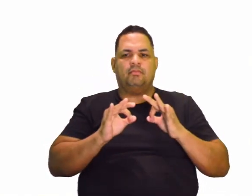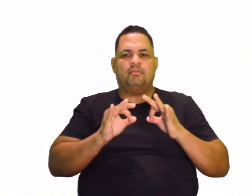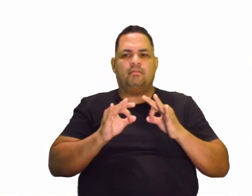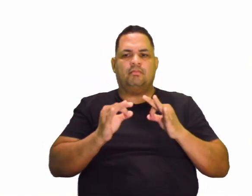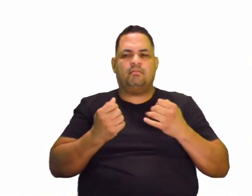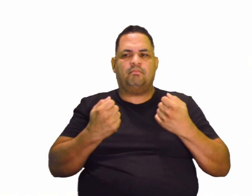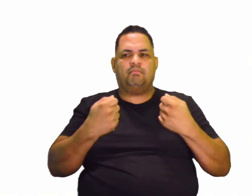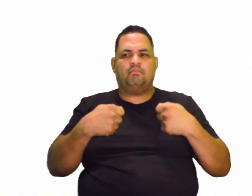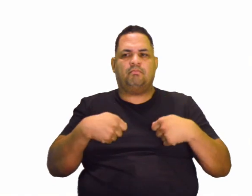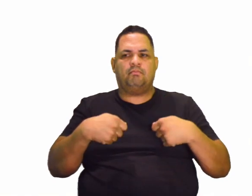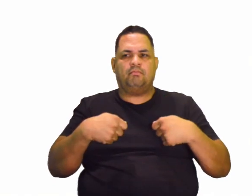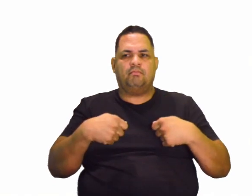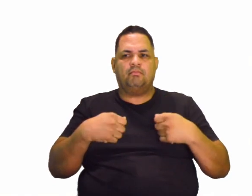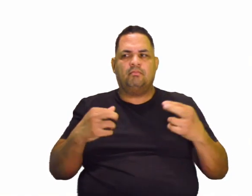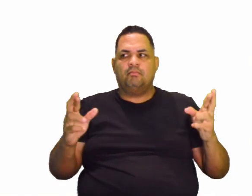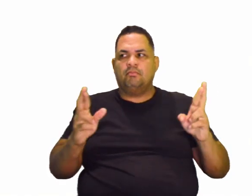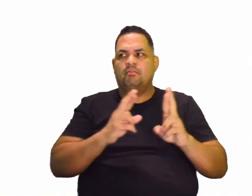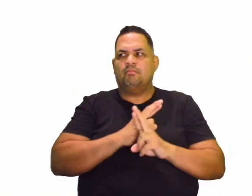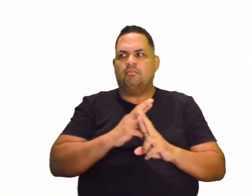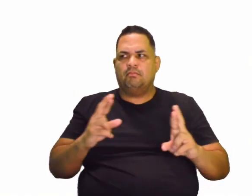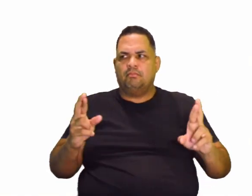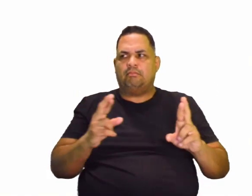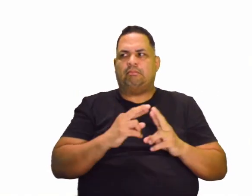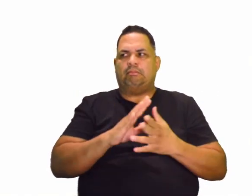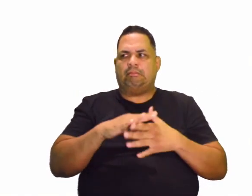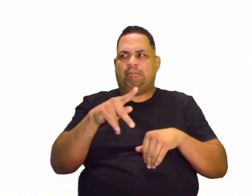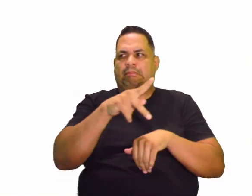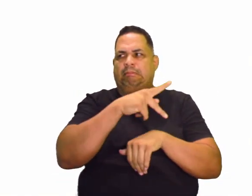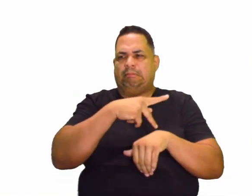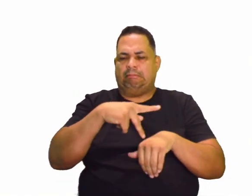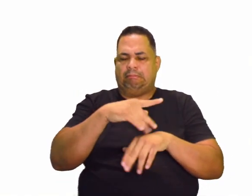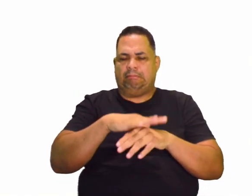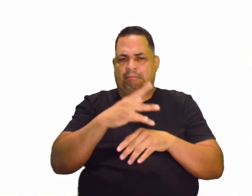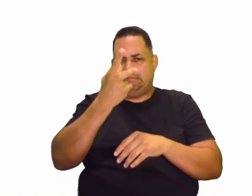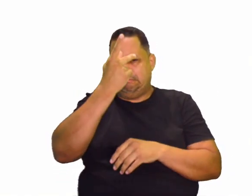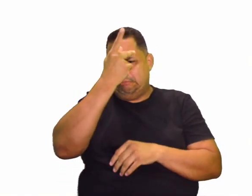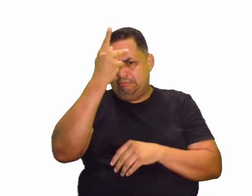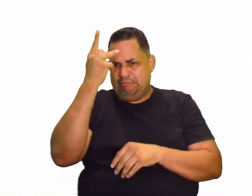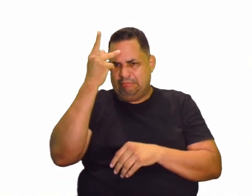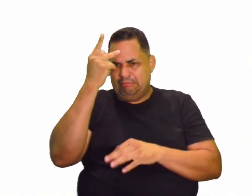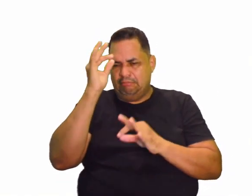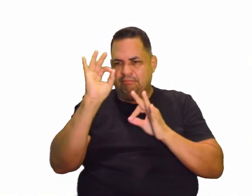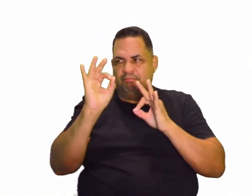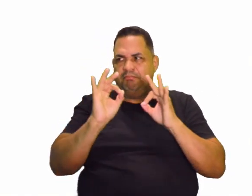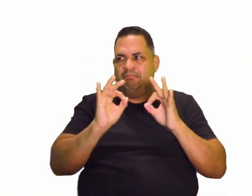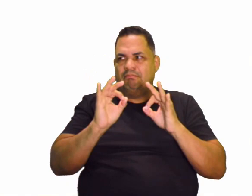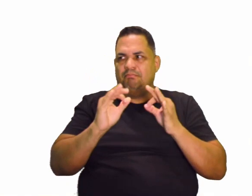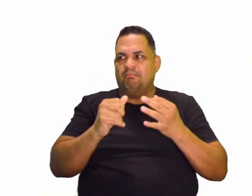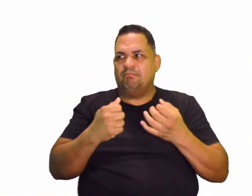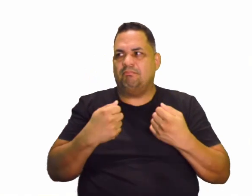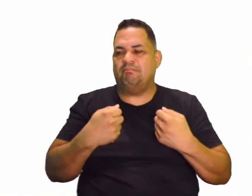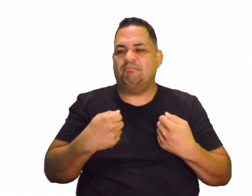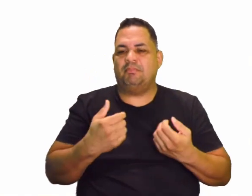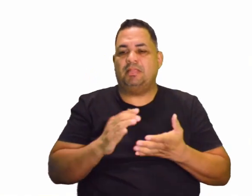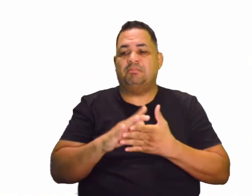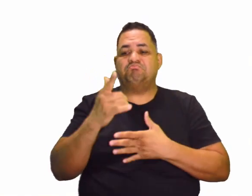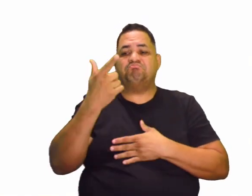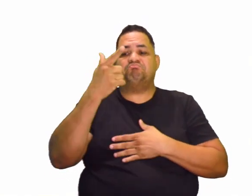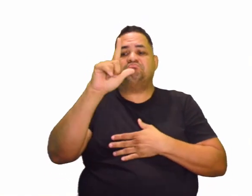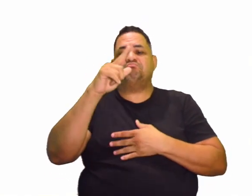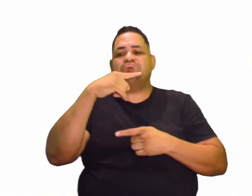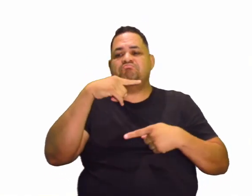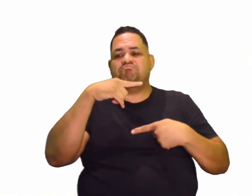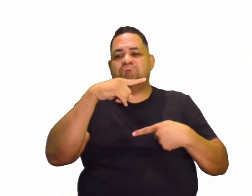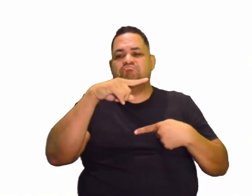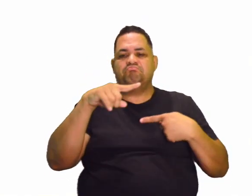podemos dizer, a inter-relação entre os países, entre as pessoas, né? Então, é outro objetivo, não tem